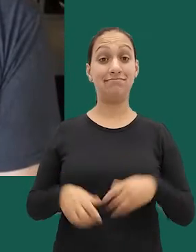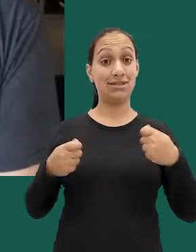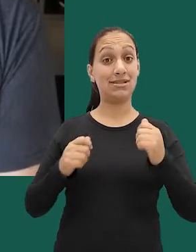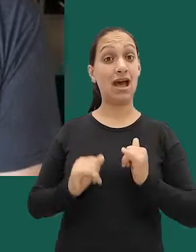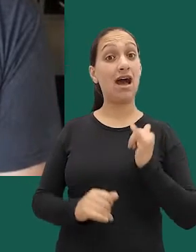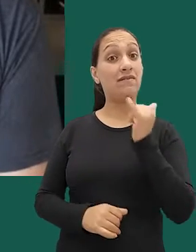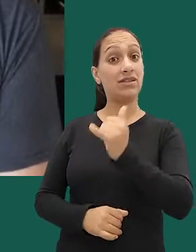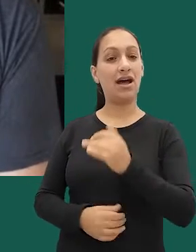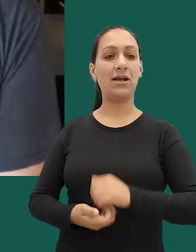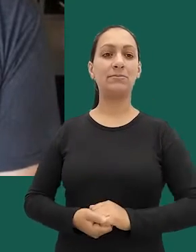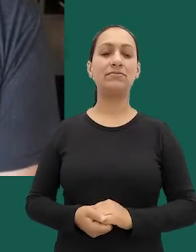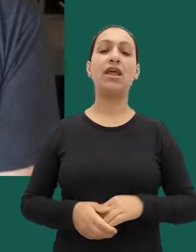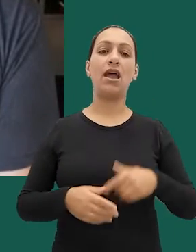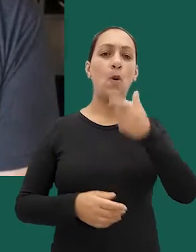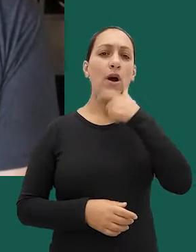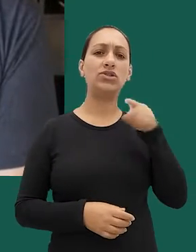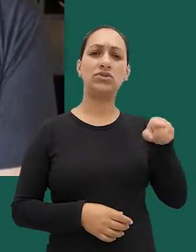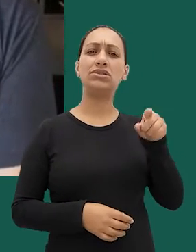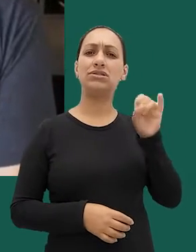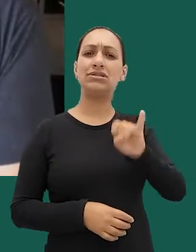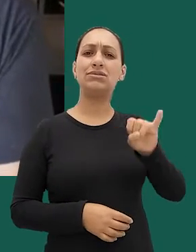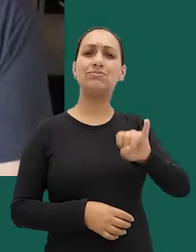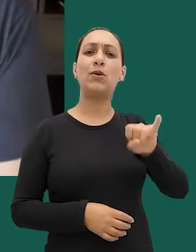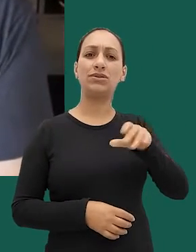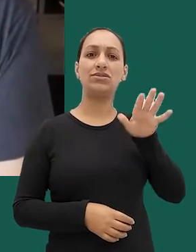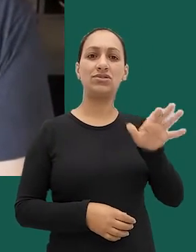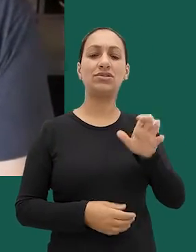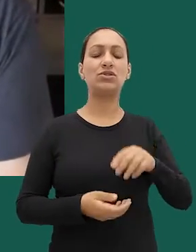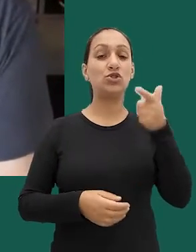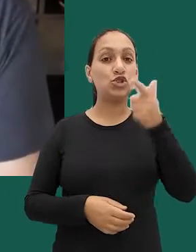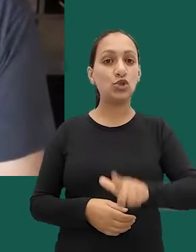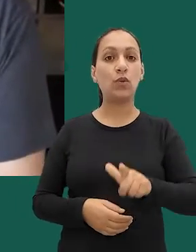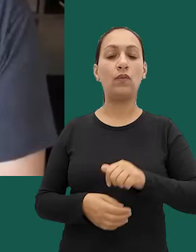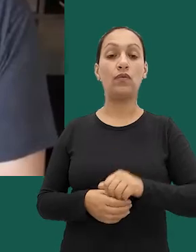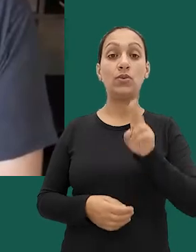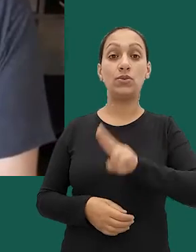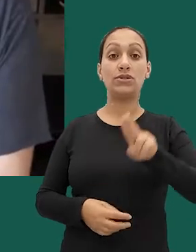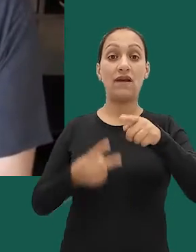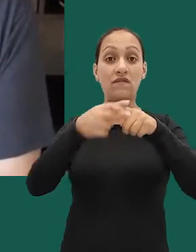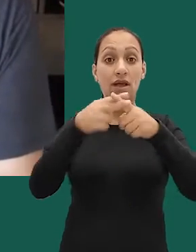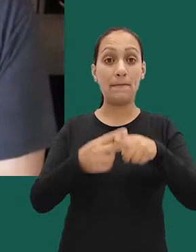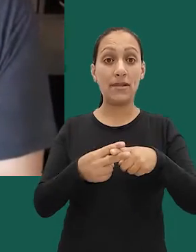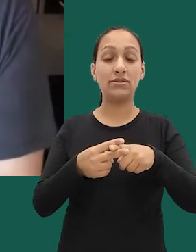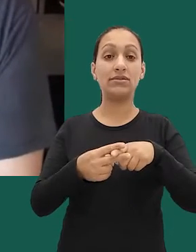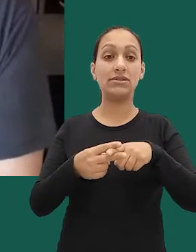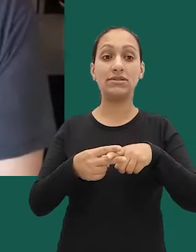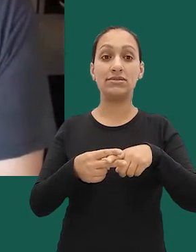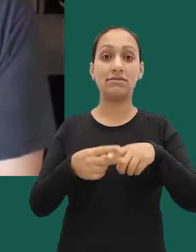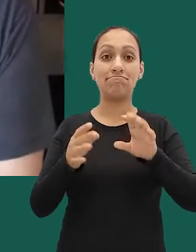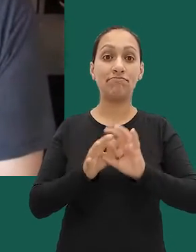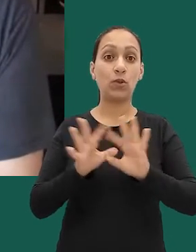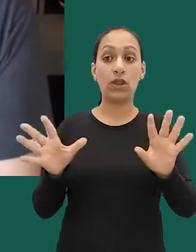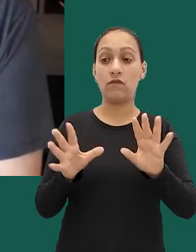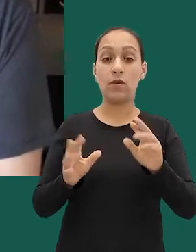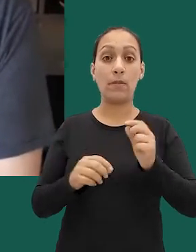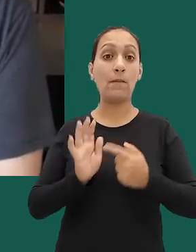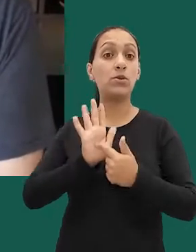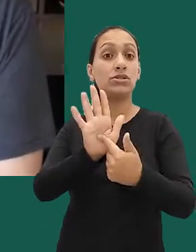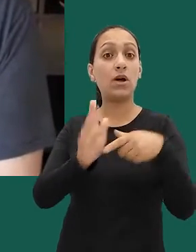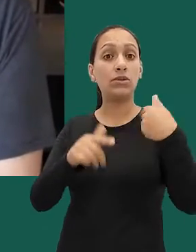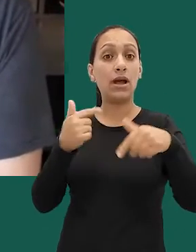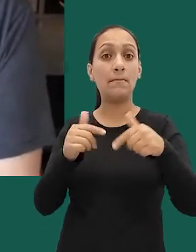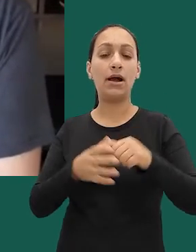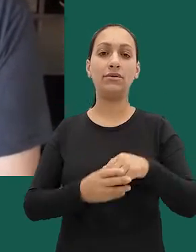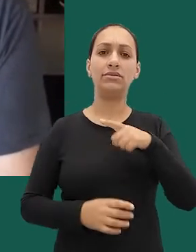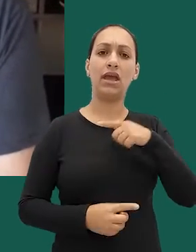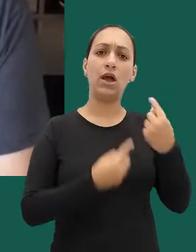Acho super importante esse ponto. E de novo, né, utilizar as ferramentas que estão disponíveis para expor o seu trabalho. Então, tem gente que